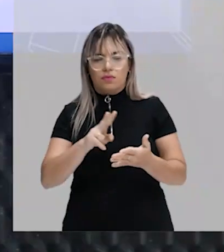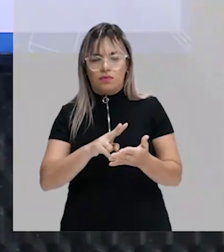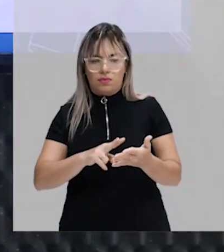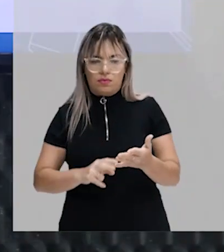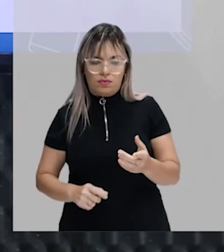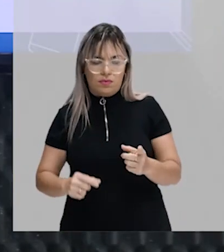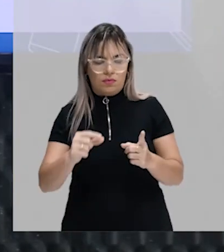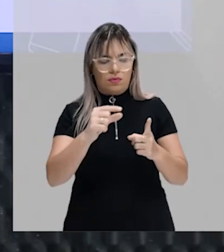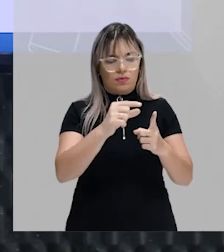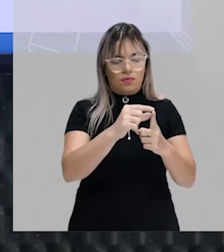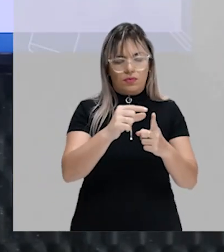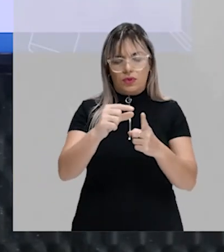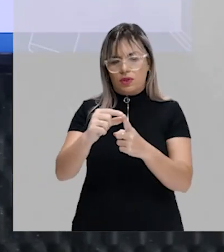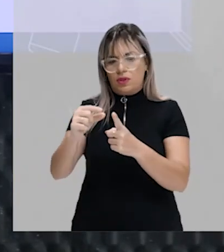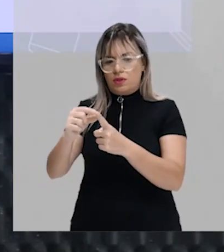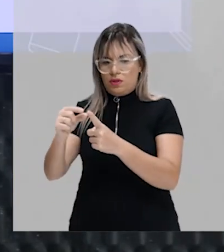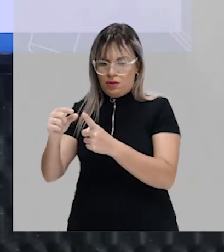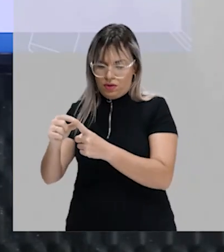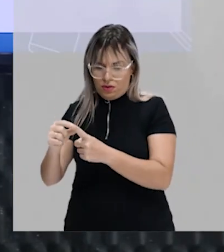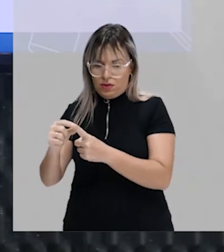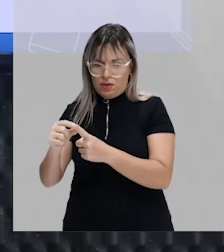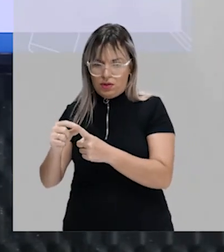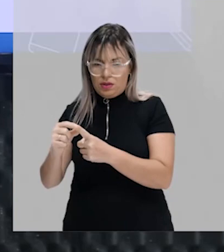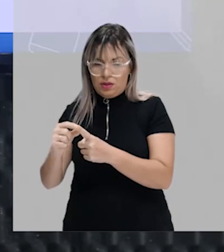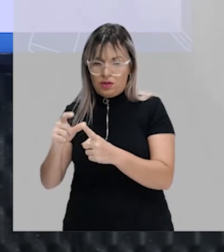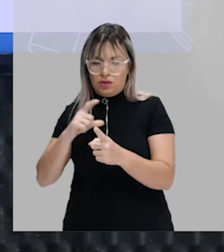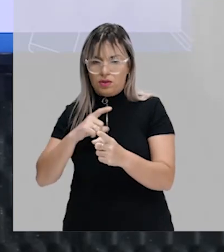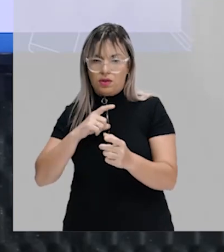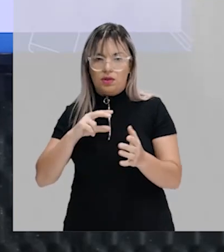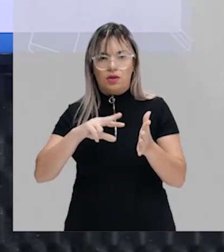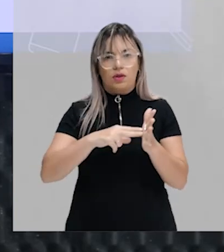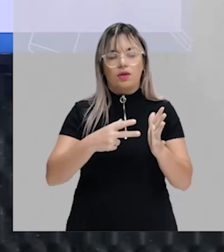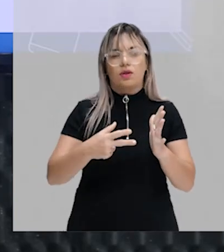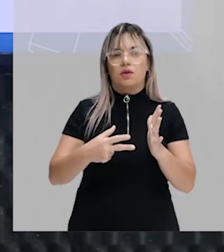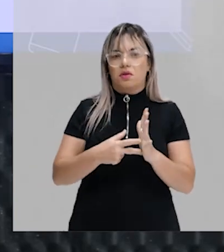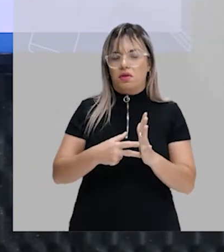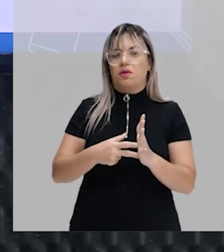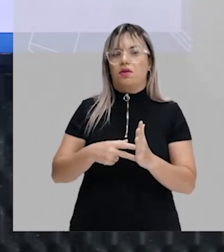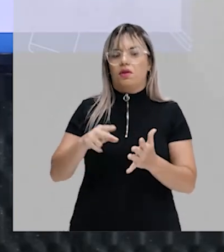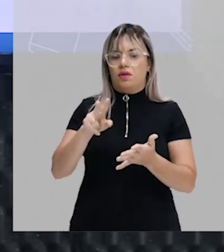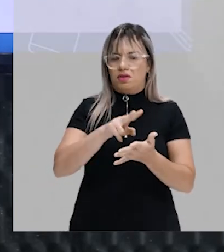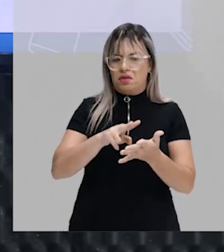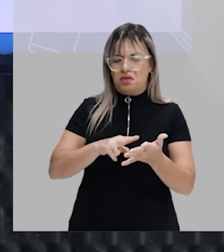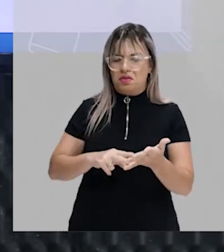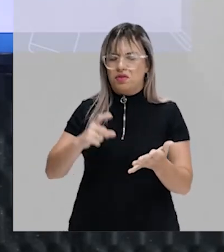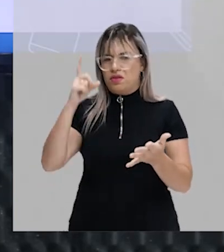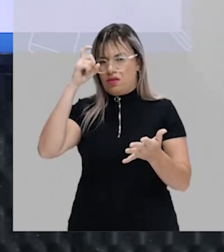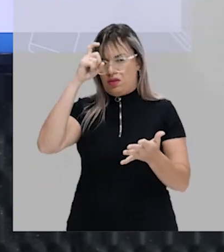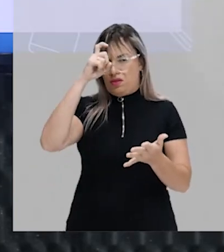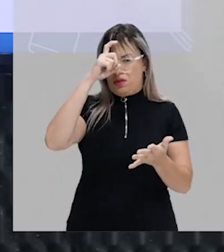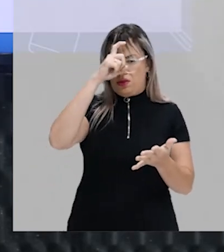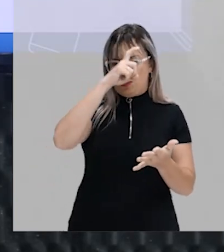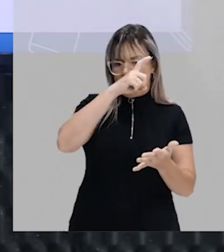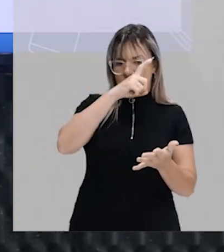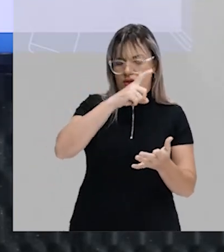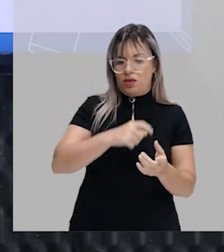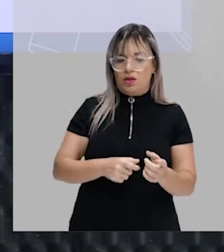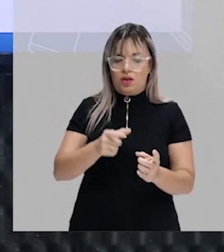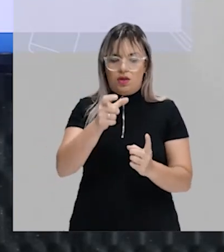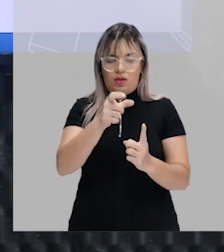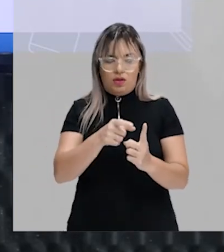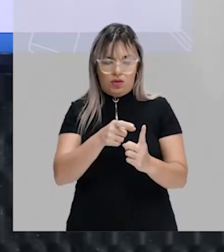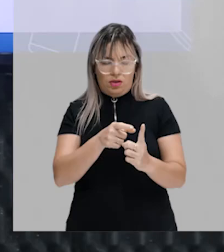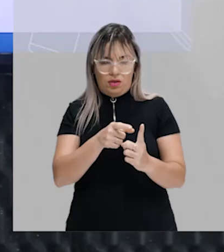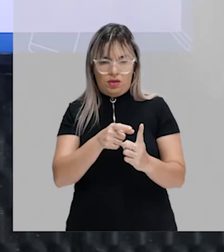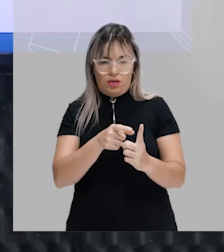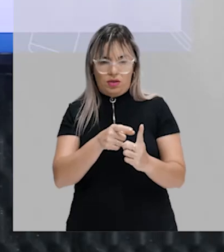cada palavra, o autor traz o significado. É uma leitura assim até meio que complicada, como a da agiotagem. É como se ele